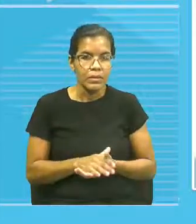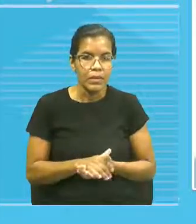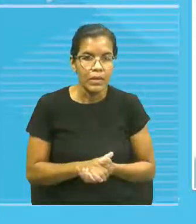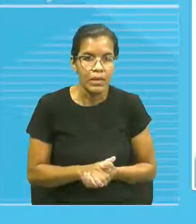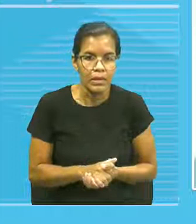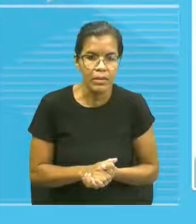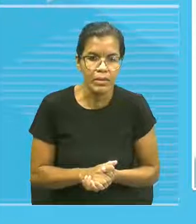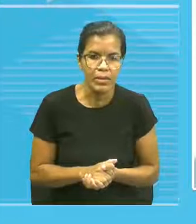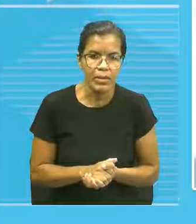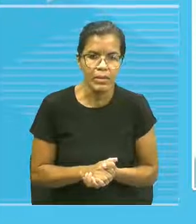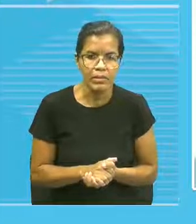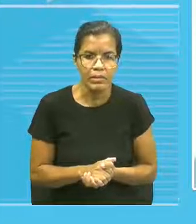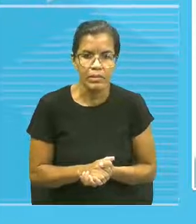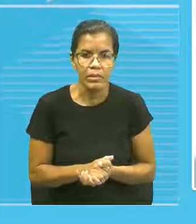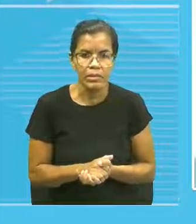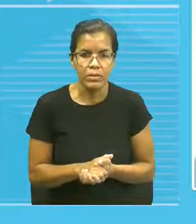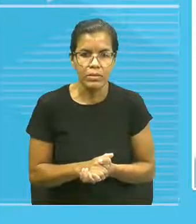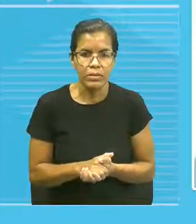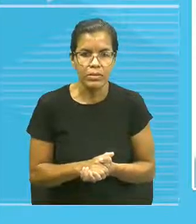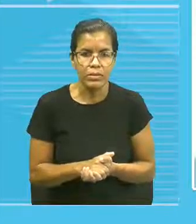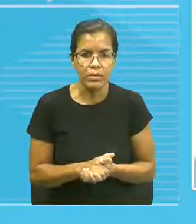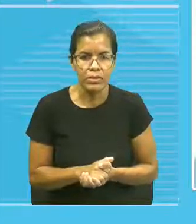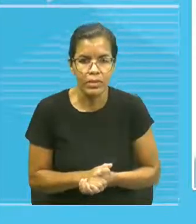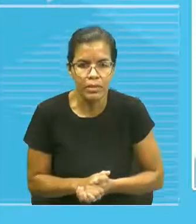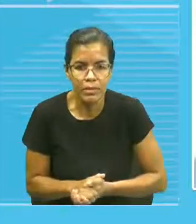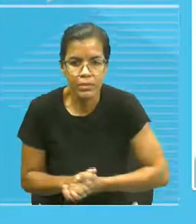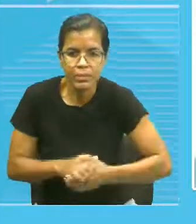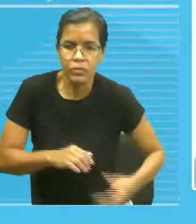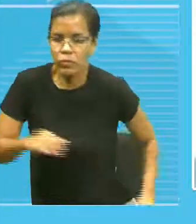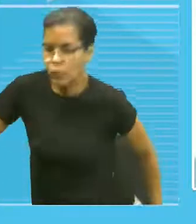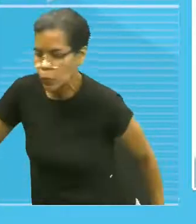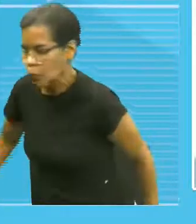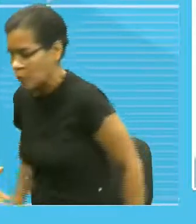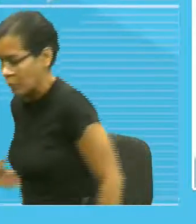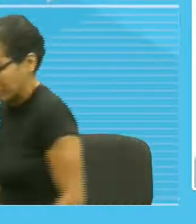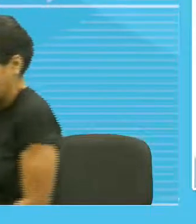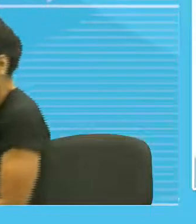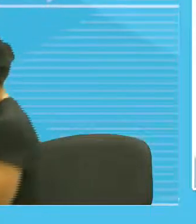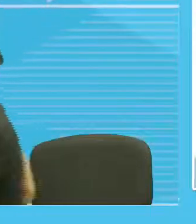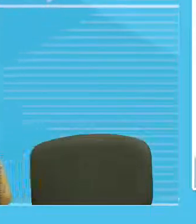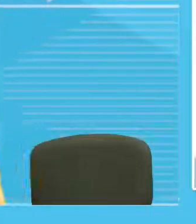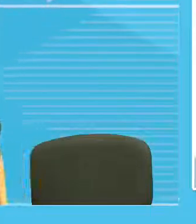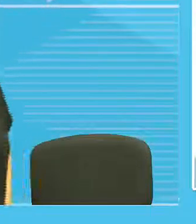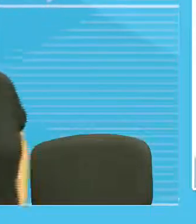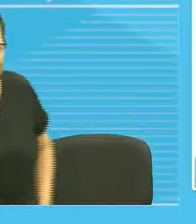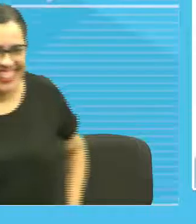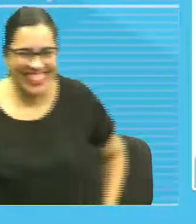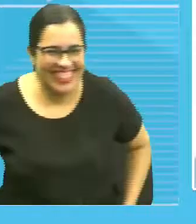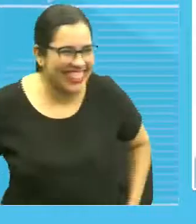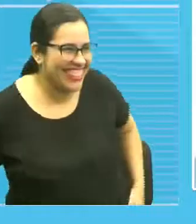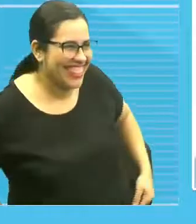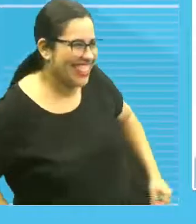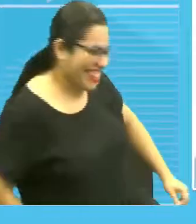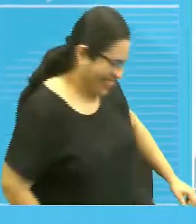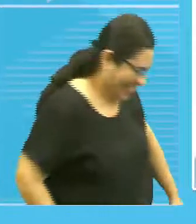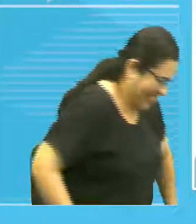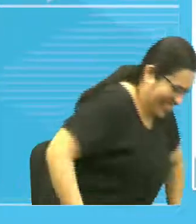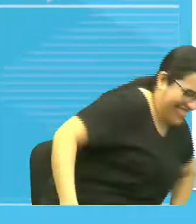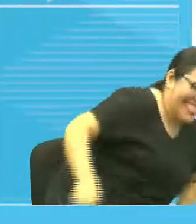necessária para elevar em 1 grau a temperatura de 1 grama de água. Oi,